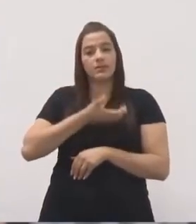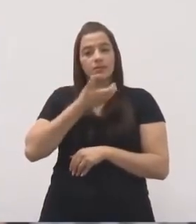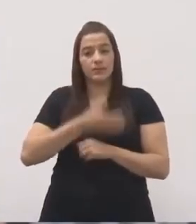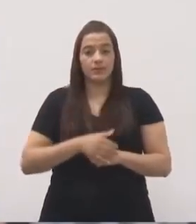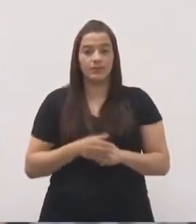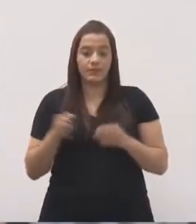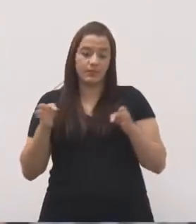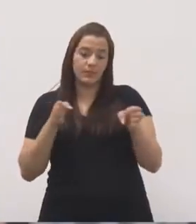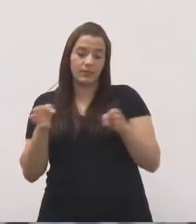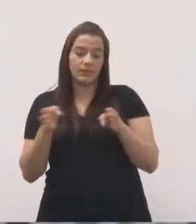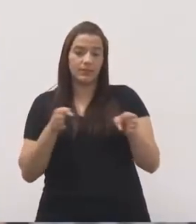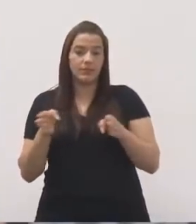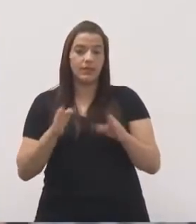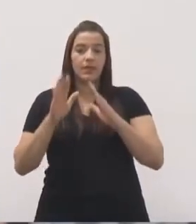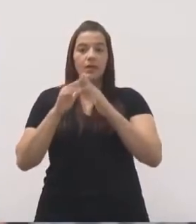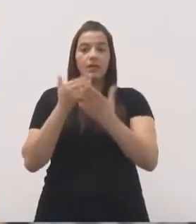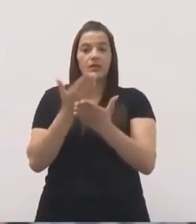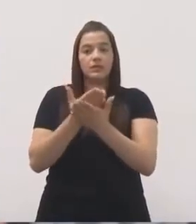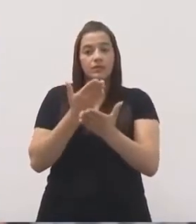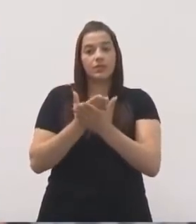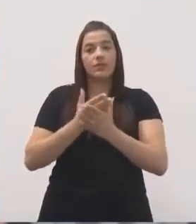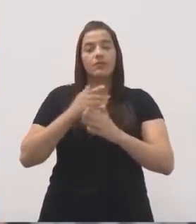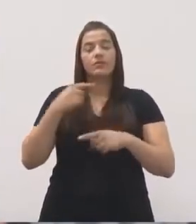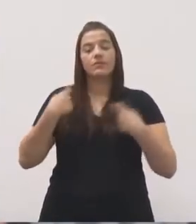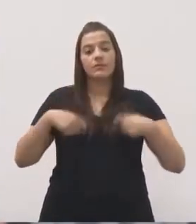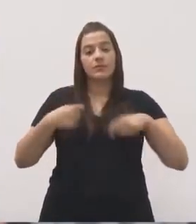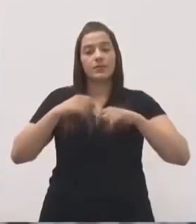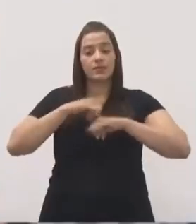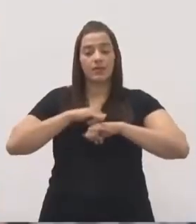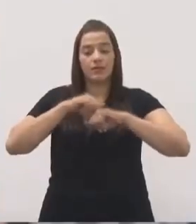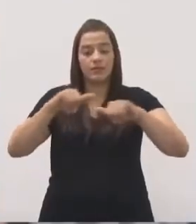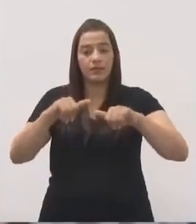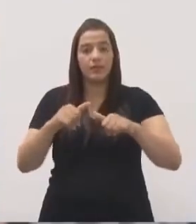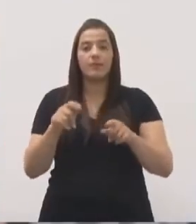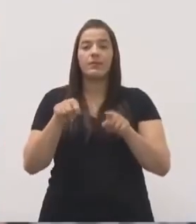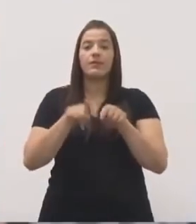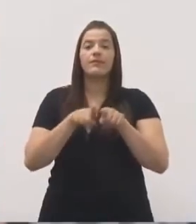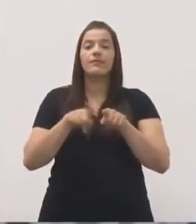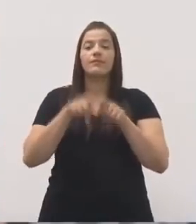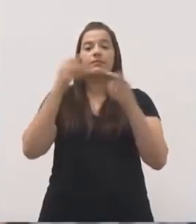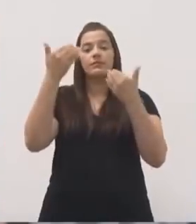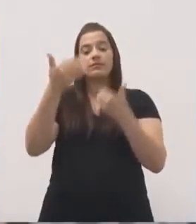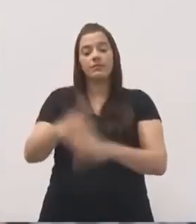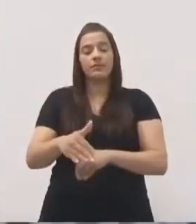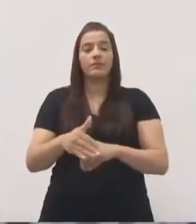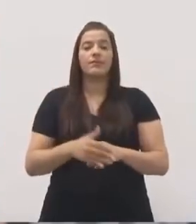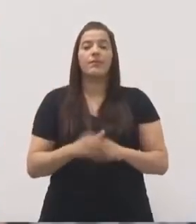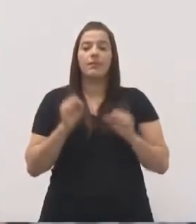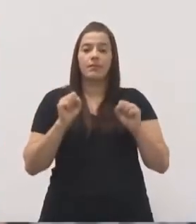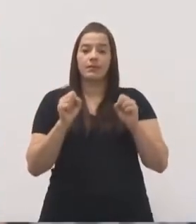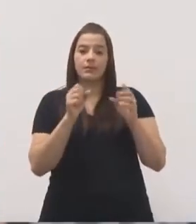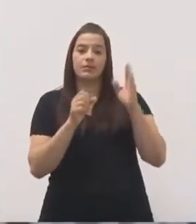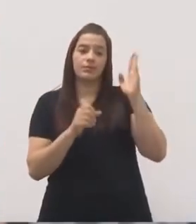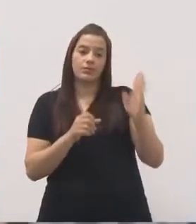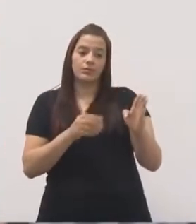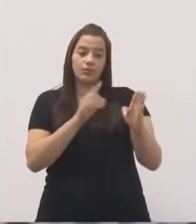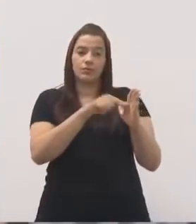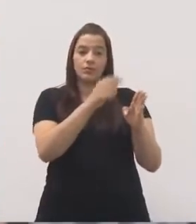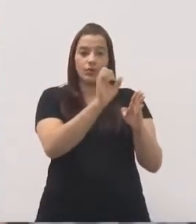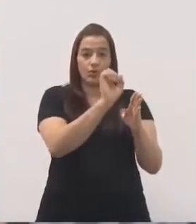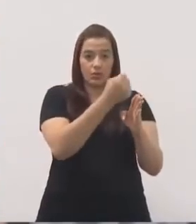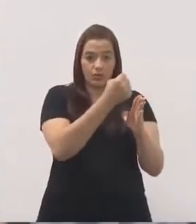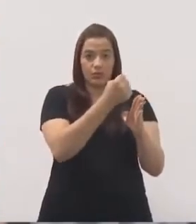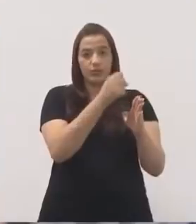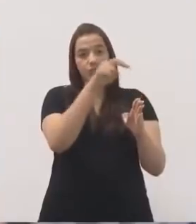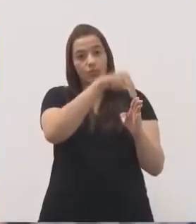neste período, a escola será contactada para aplicação da avaliação, podendo acontecer nesse período, do dia 8 de